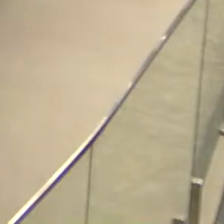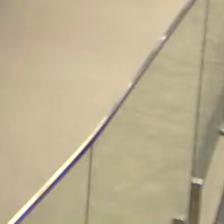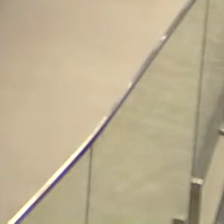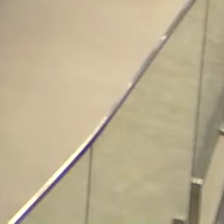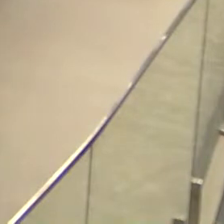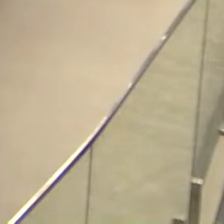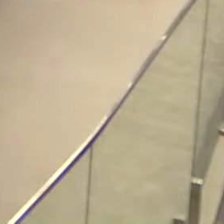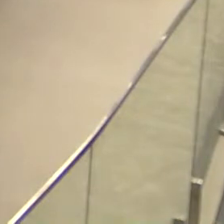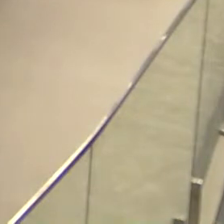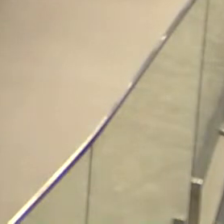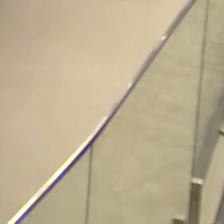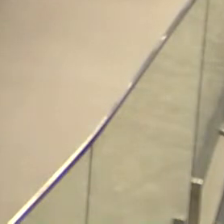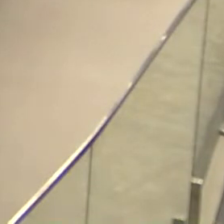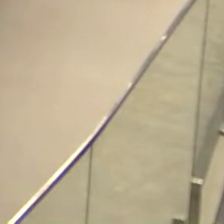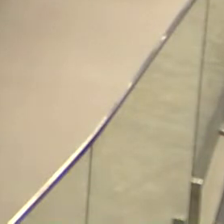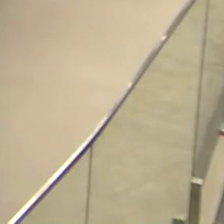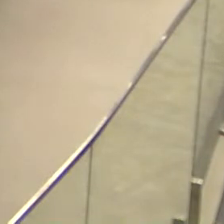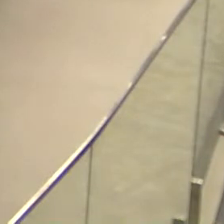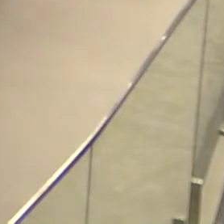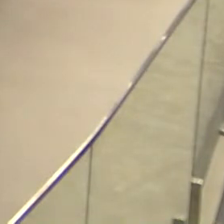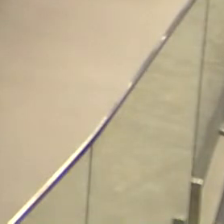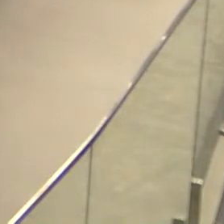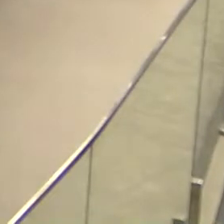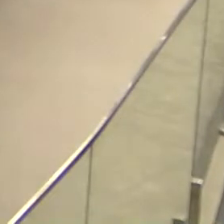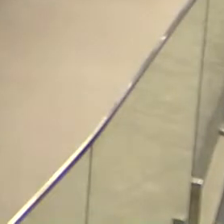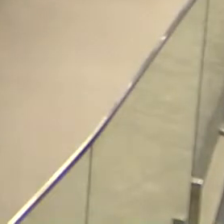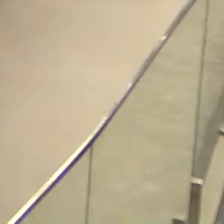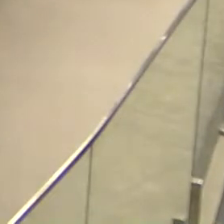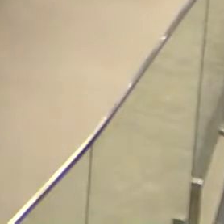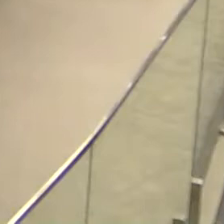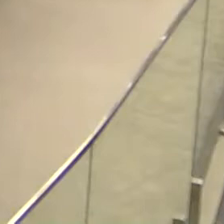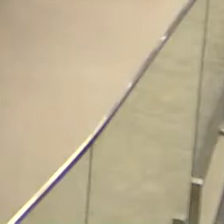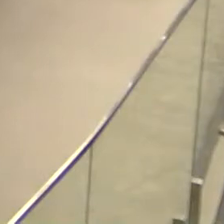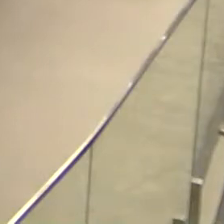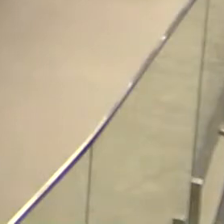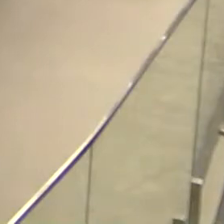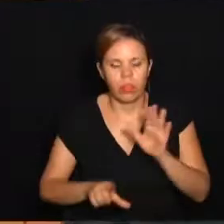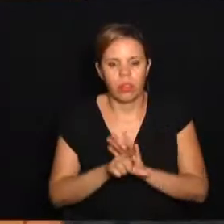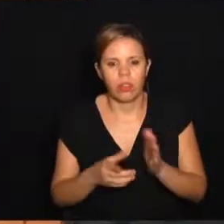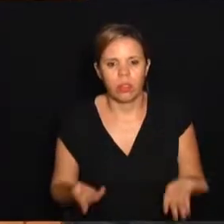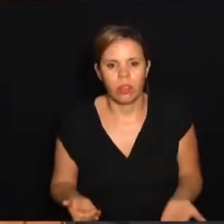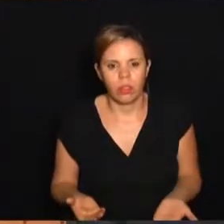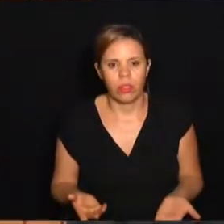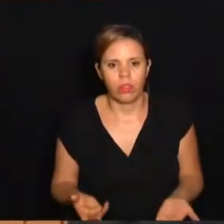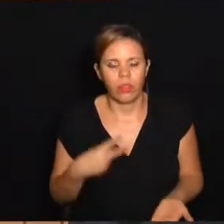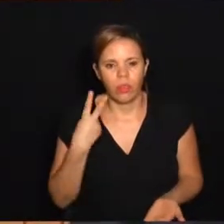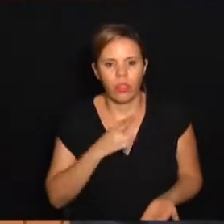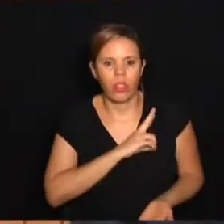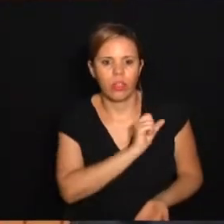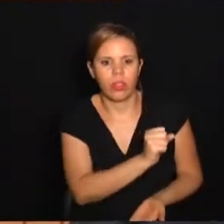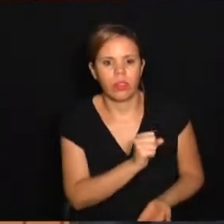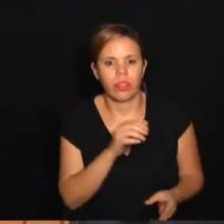trata dos benefícios do instituto de previdência social de campinas o camprev causou um debate acalorado entre os vereadores